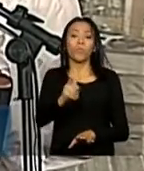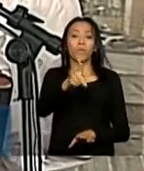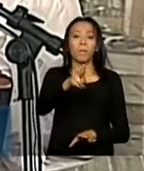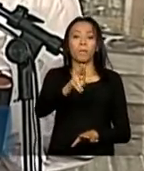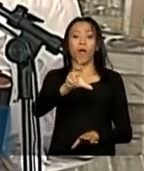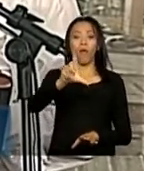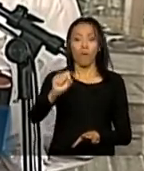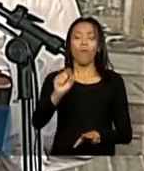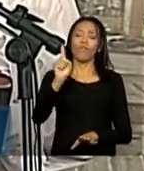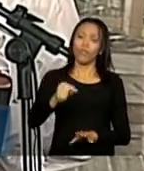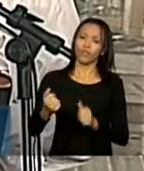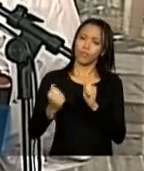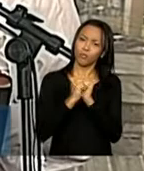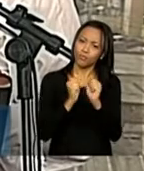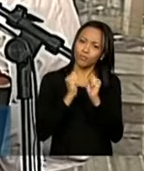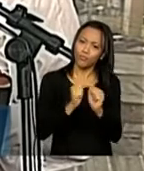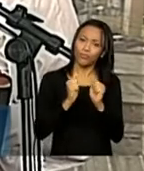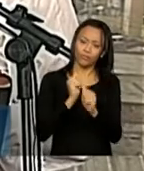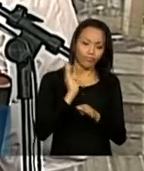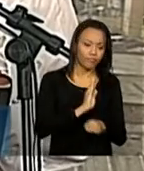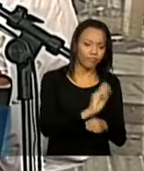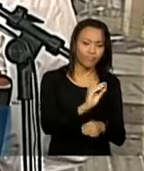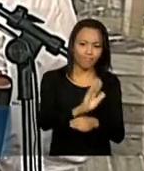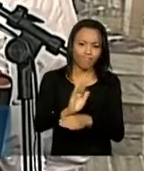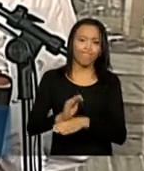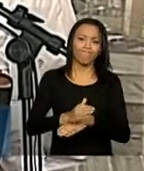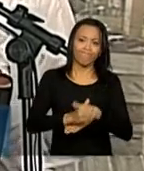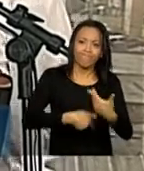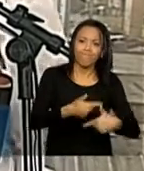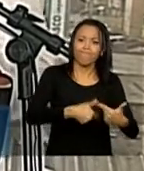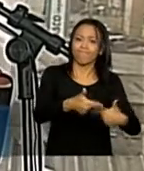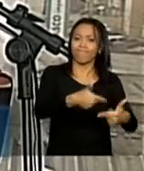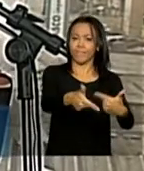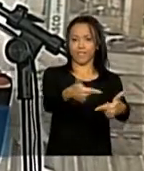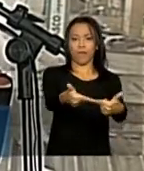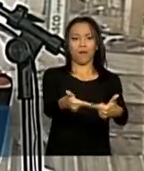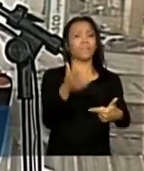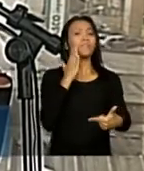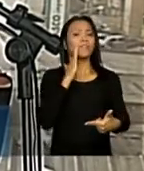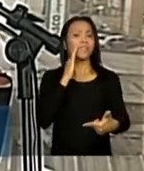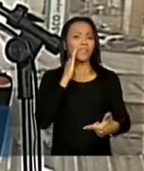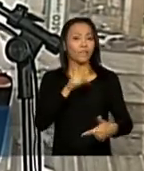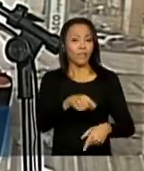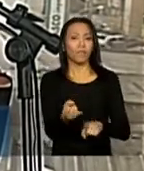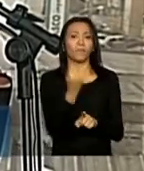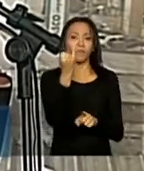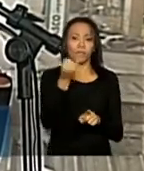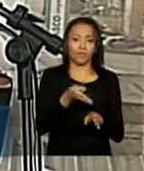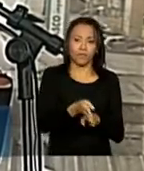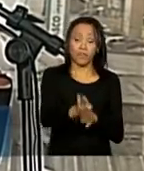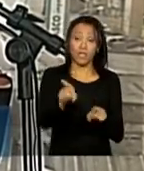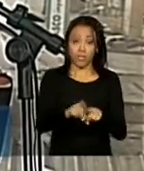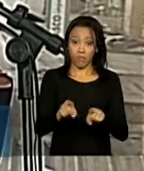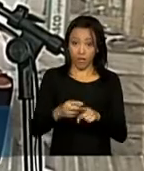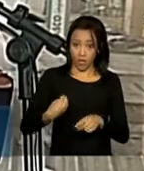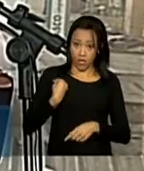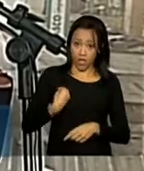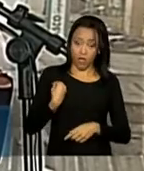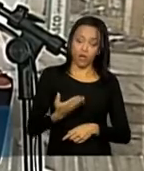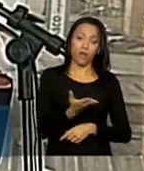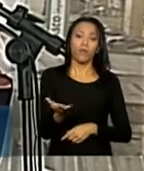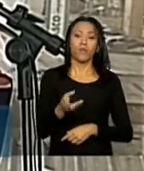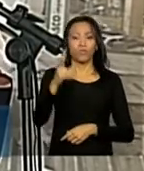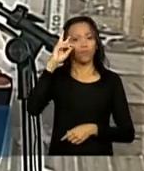super parceiro aqui com essa obra, sempre entendendo a dimensão que ela tem. Cumprimentar o atual diretor da Conder, Zé